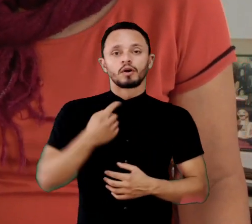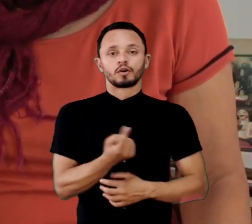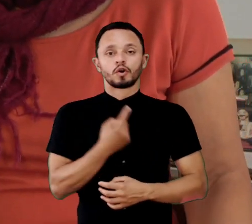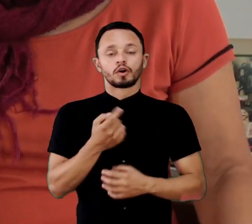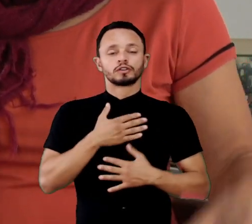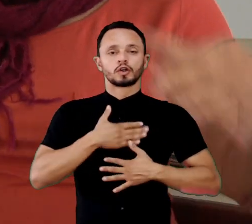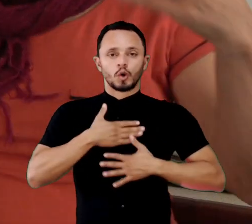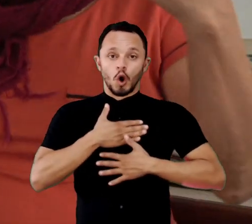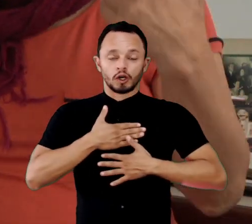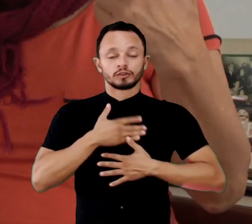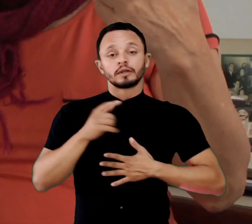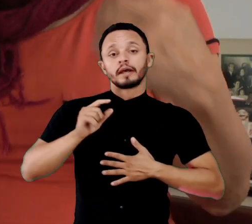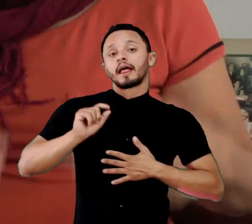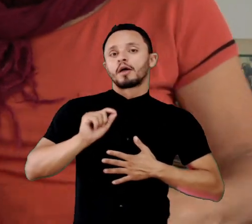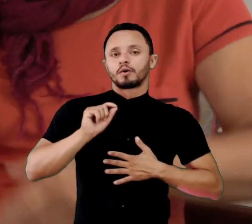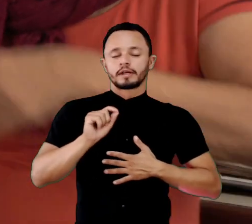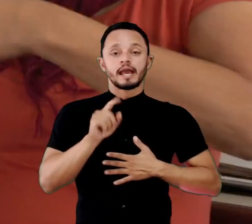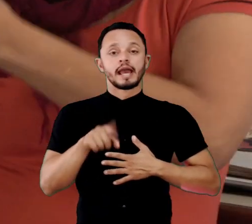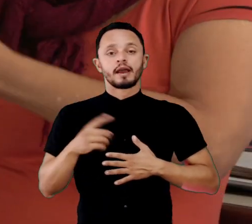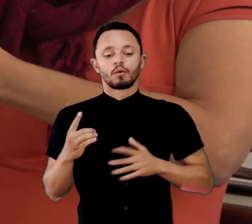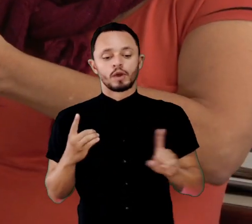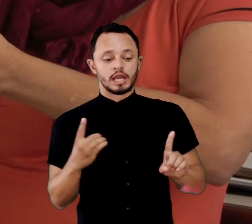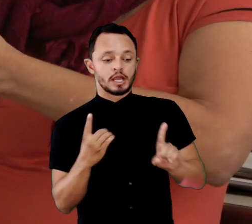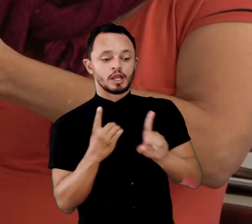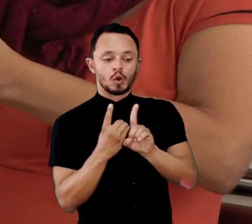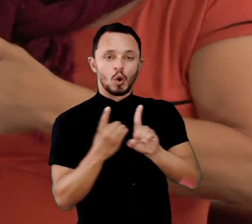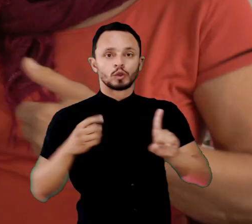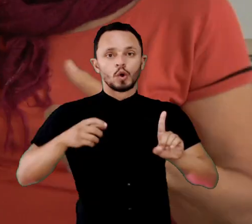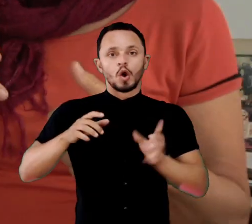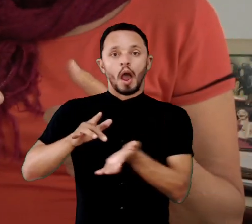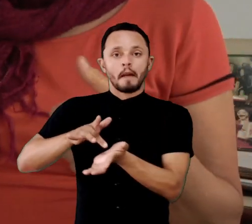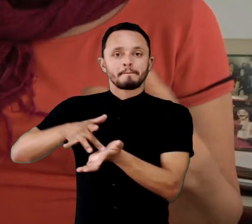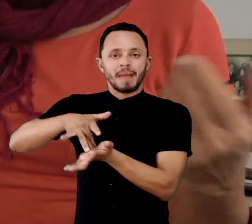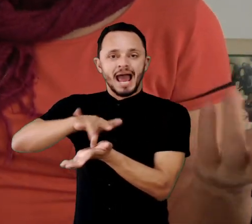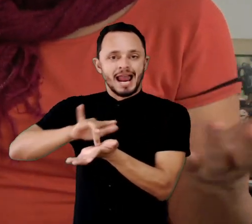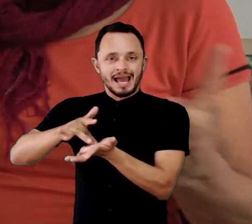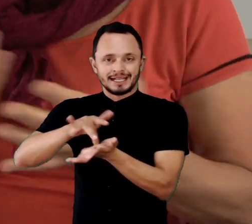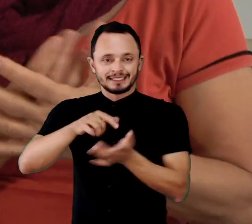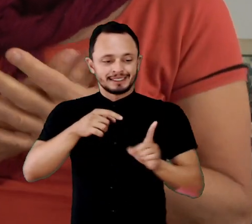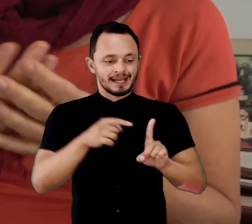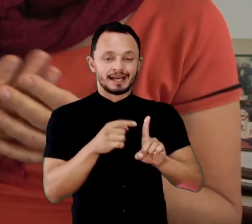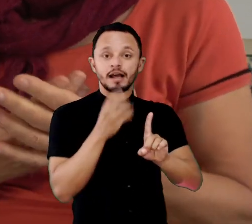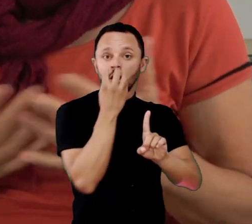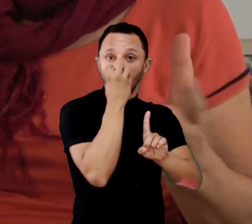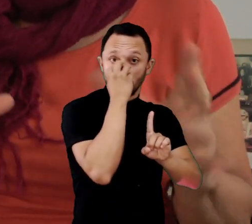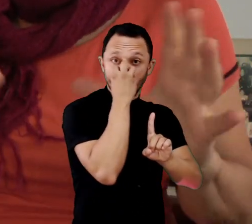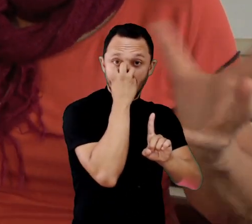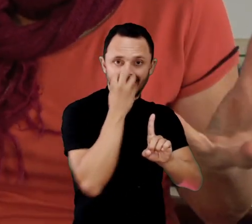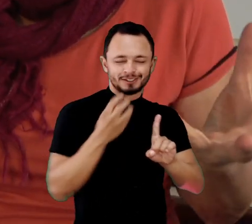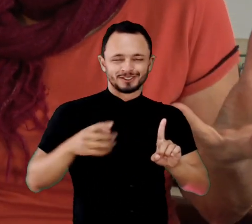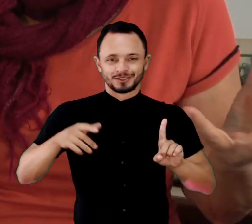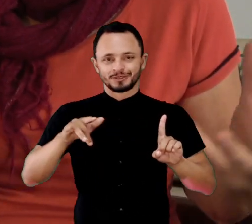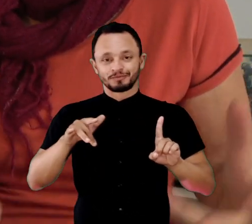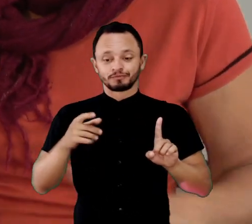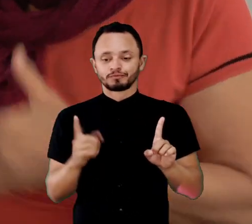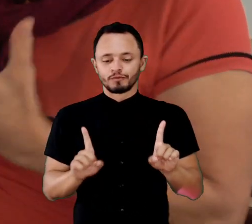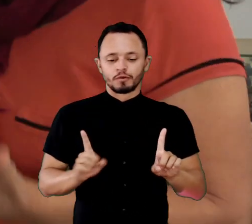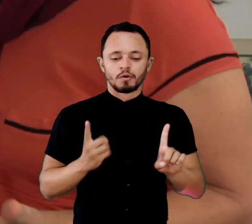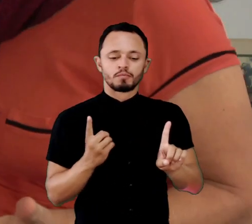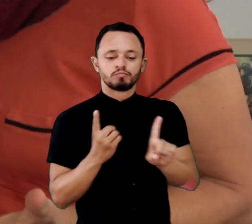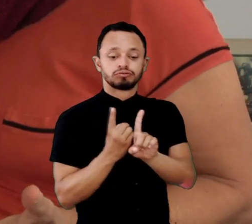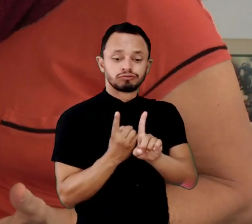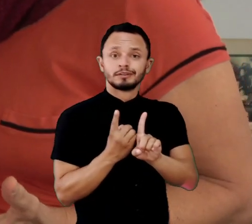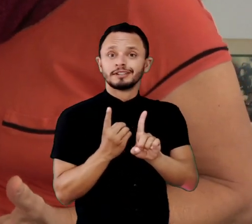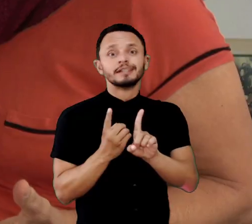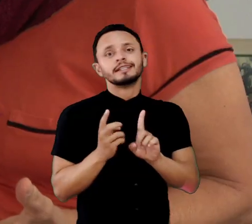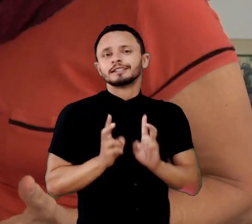do encontro de uma bailarina e um palhaço. E nesse encontro artístico-afetivo, a gente